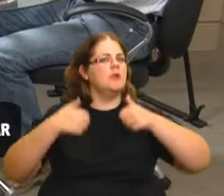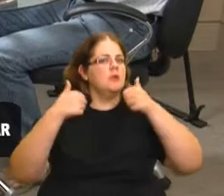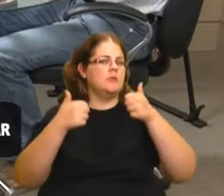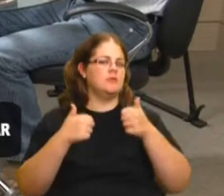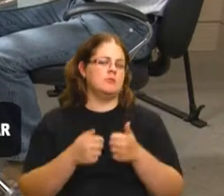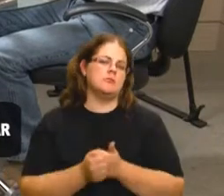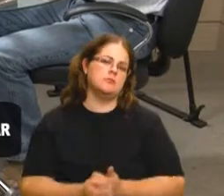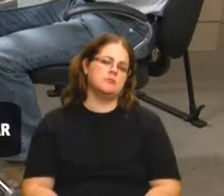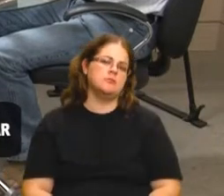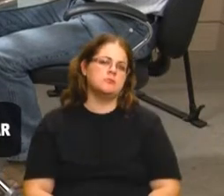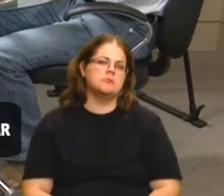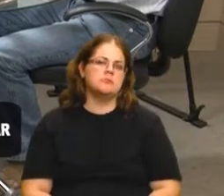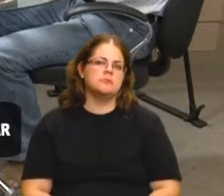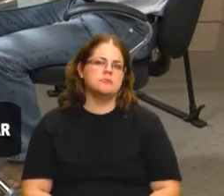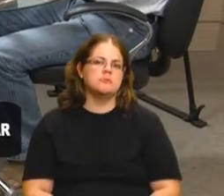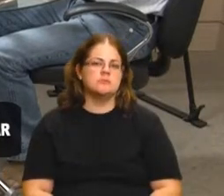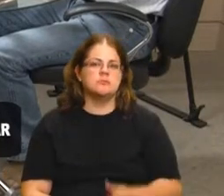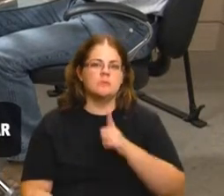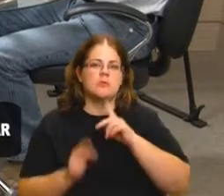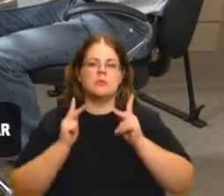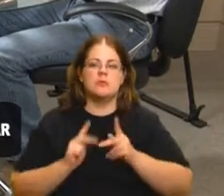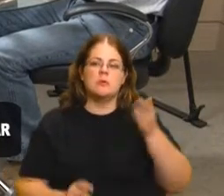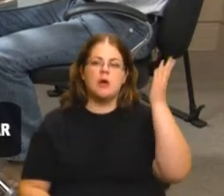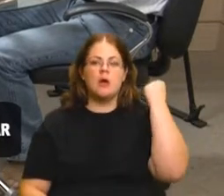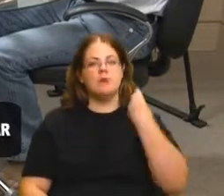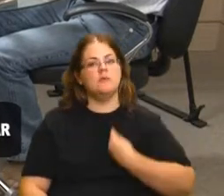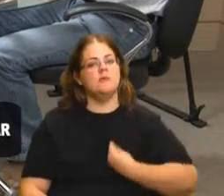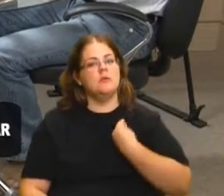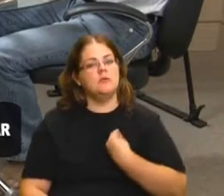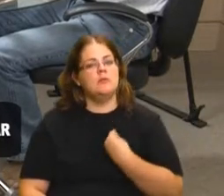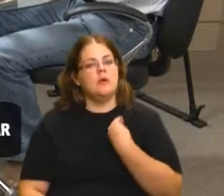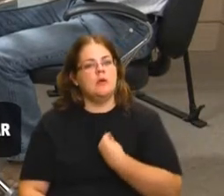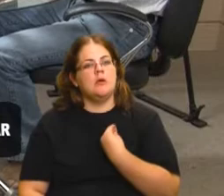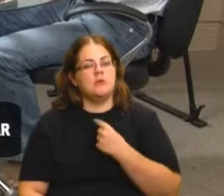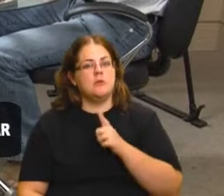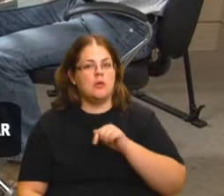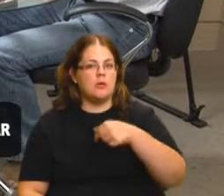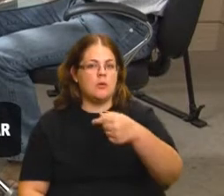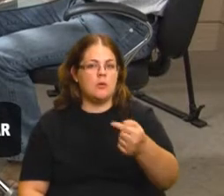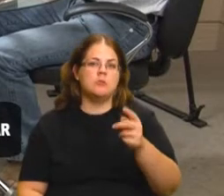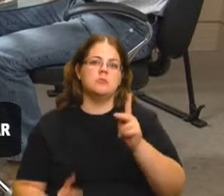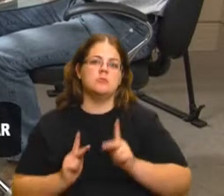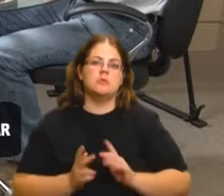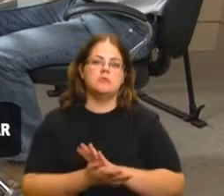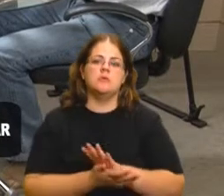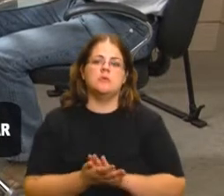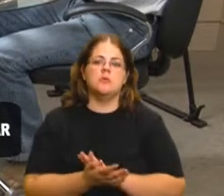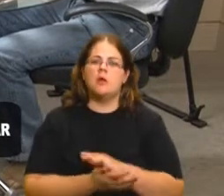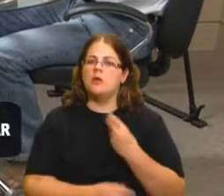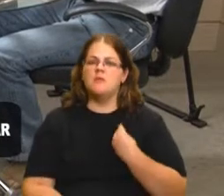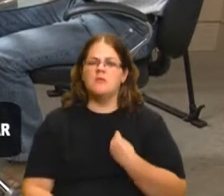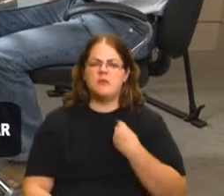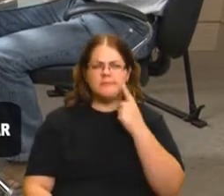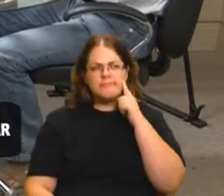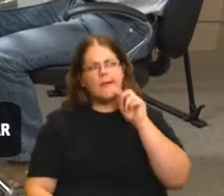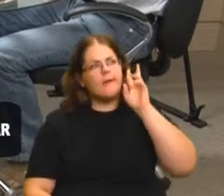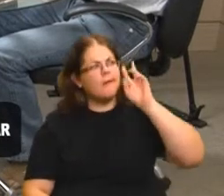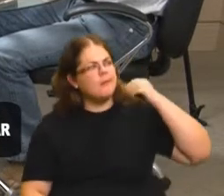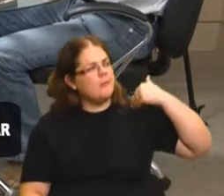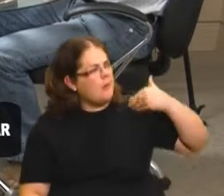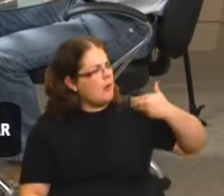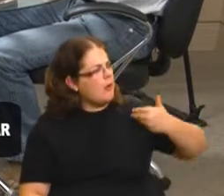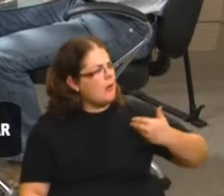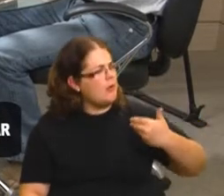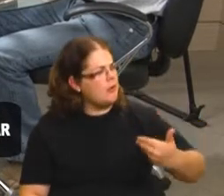melhor. Isso tem pessoas que viveram aquele período. Tem outras que não viveram e estão se apossando